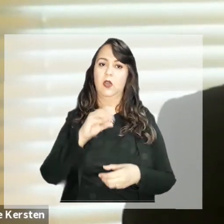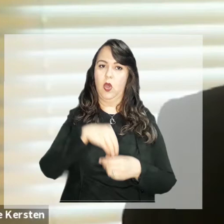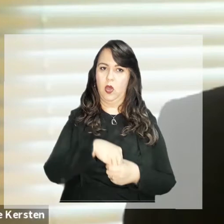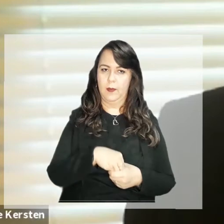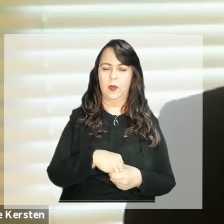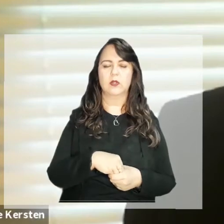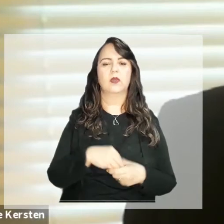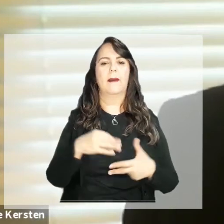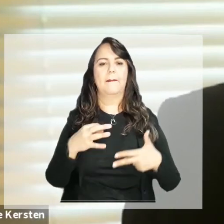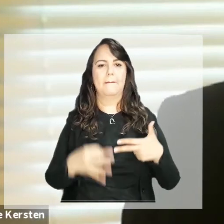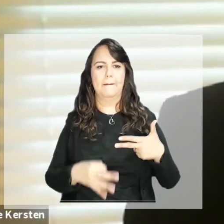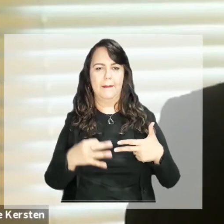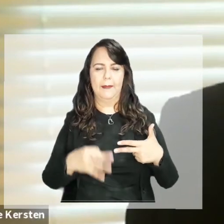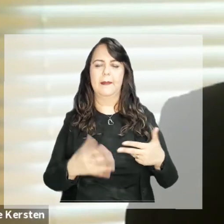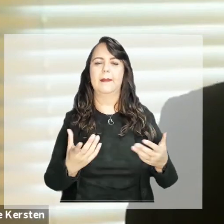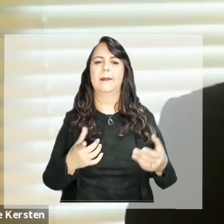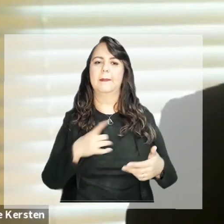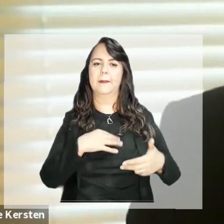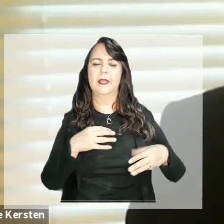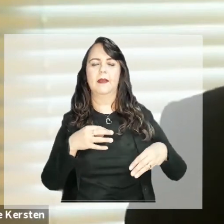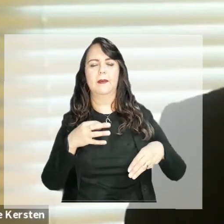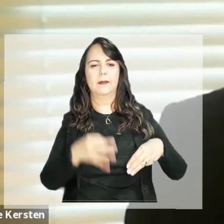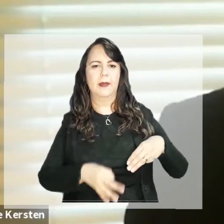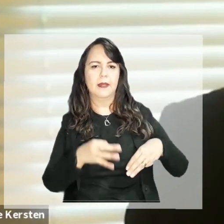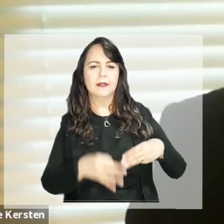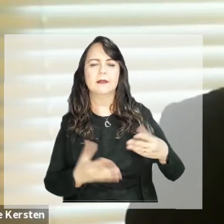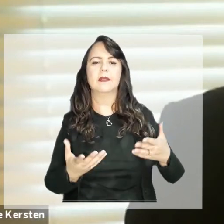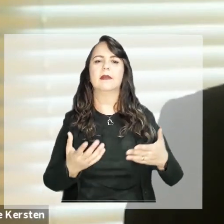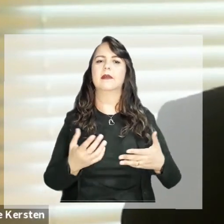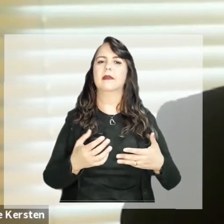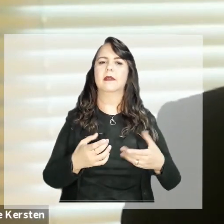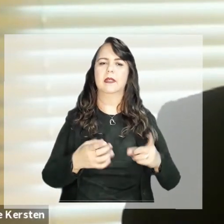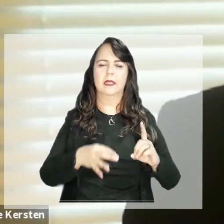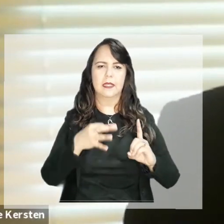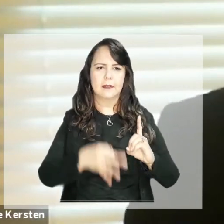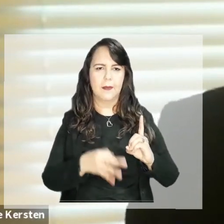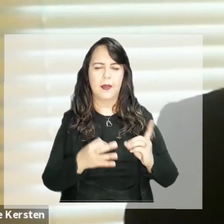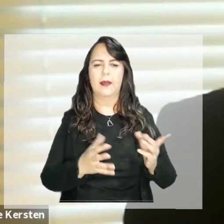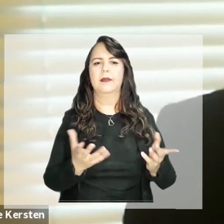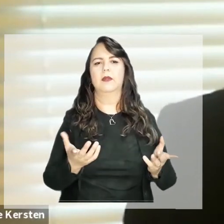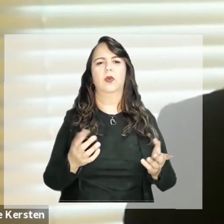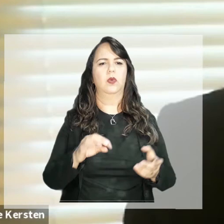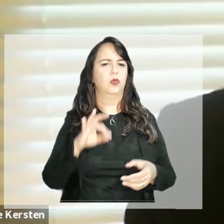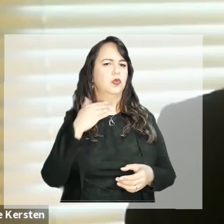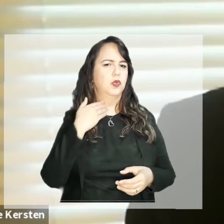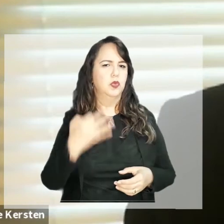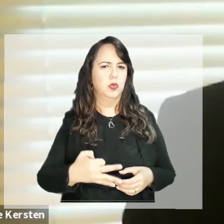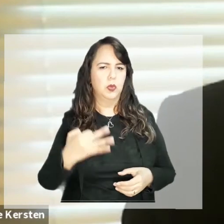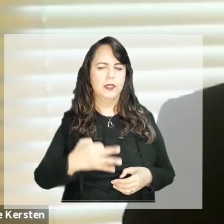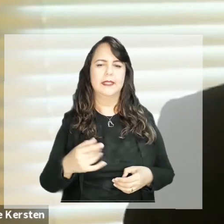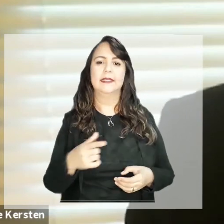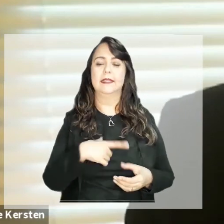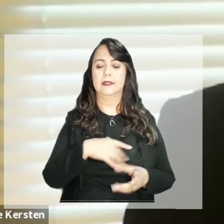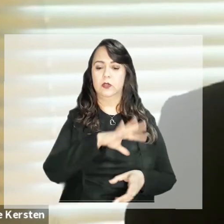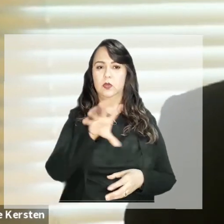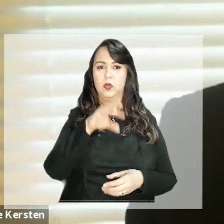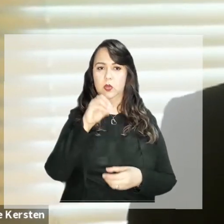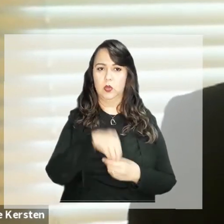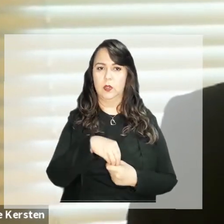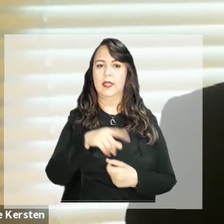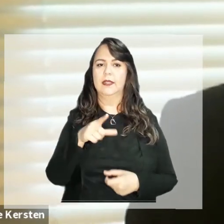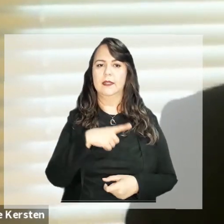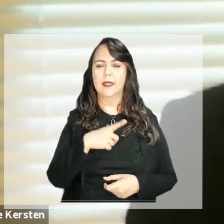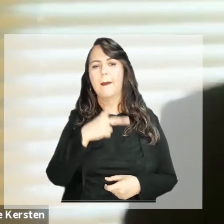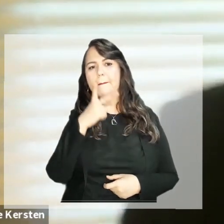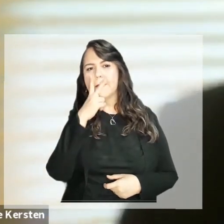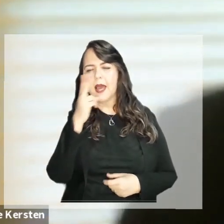principal objetivo realização de estudos técnicos, pareceres técnicos, a